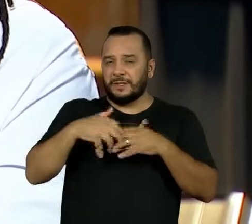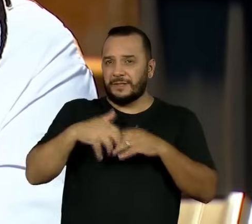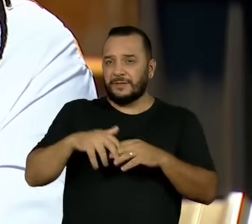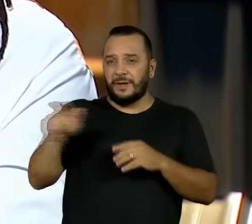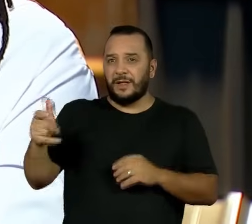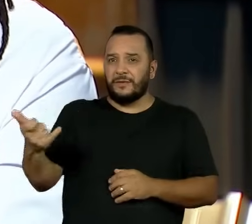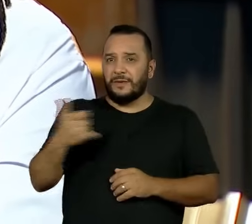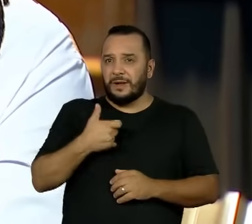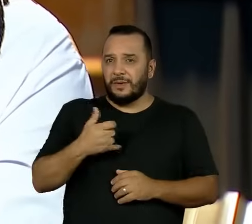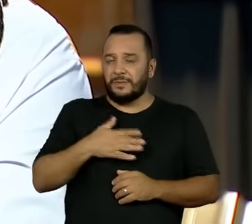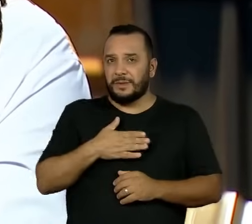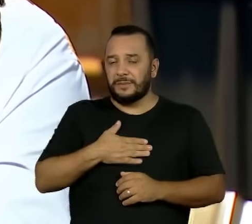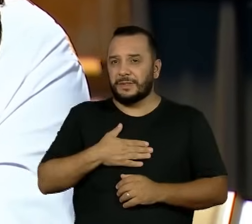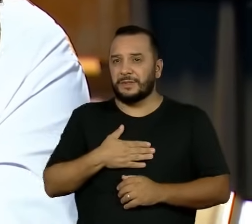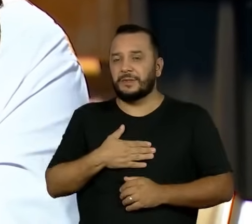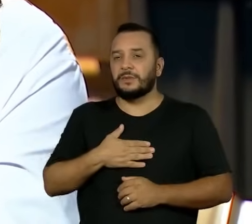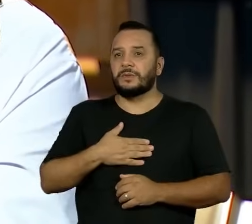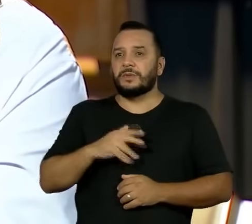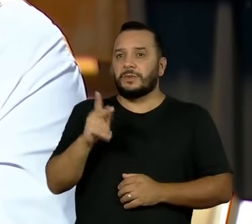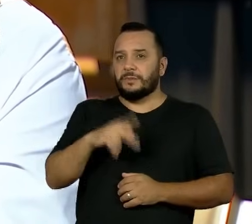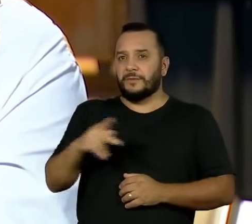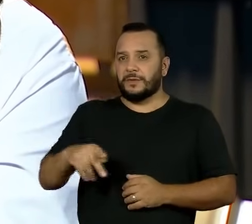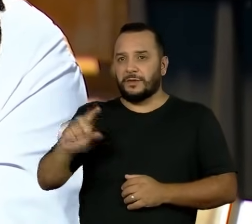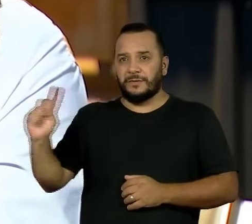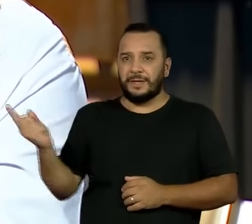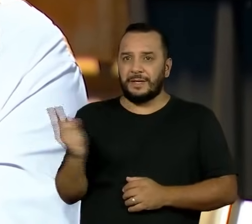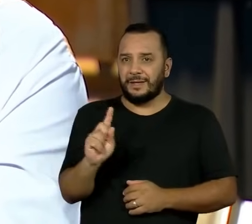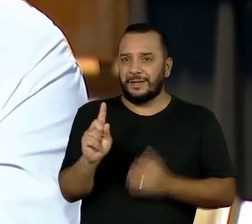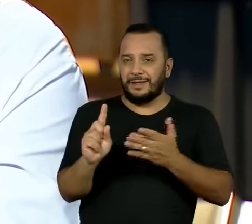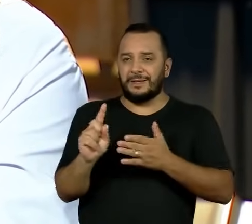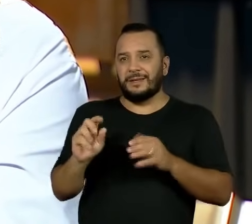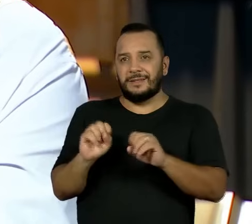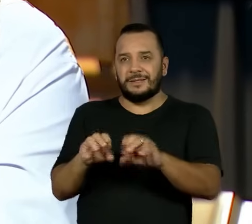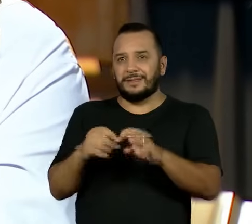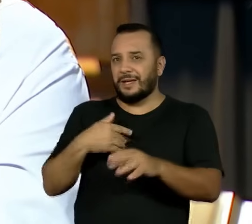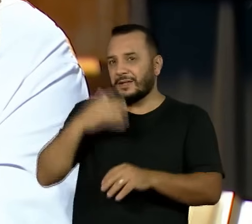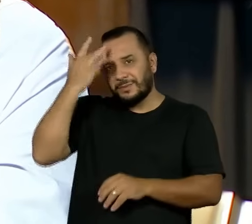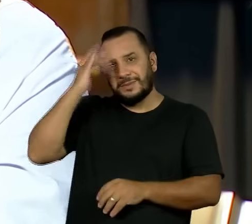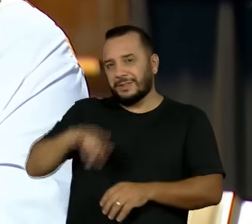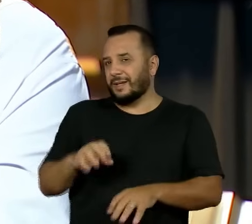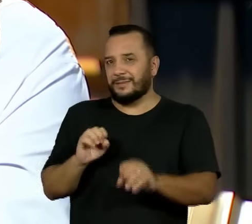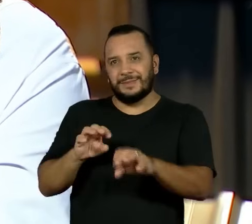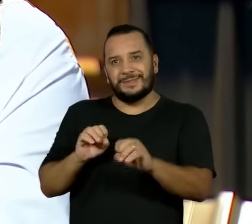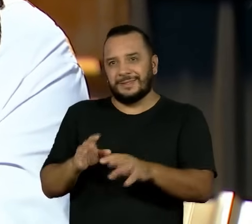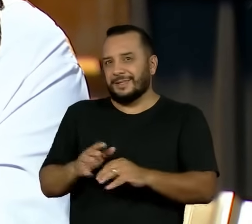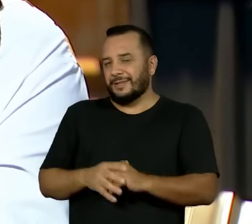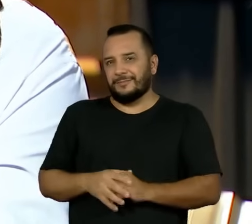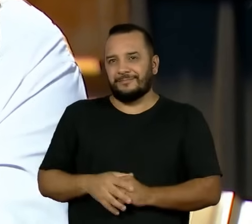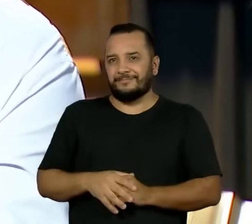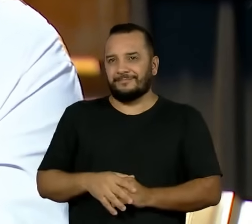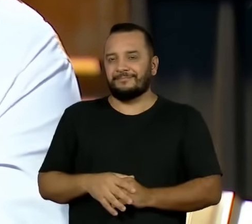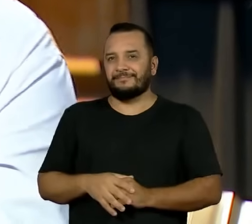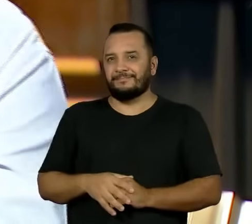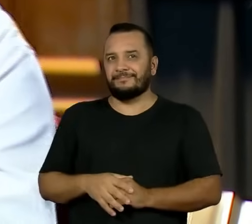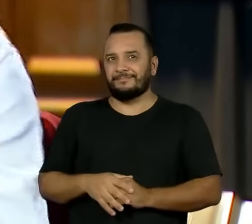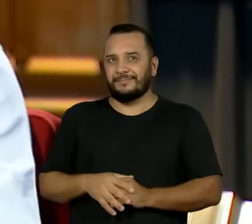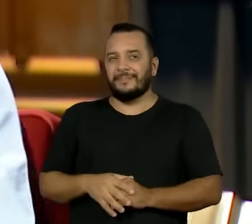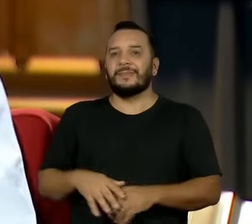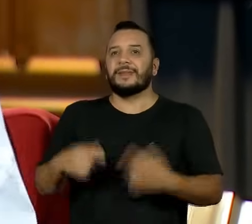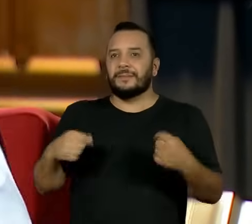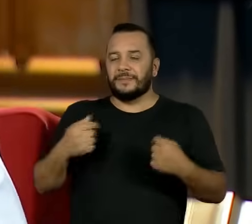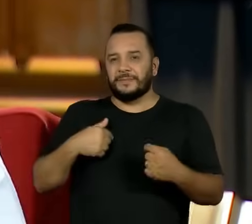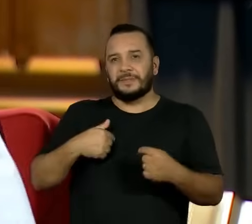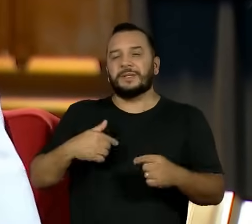falou assim, os professores que vêm aqui ensinar não sabem ensinar. Quer dizer, a gente tem que respeitar